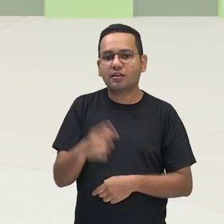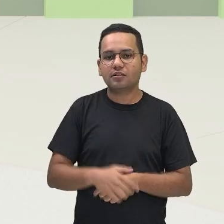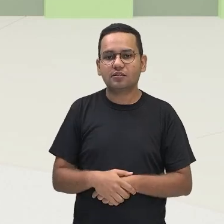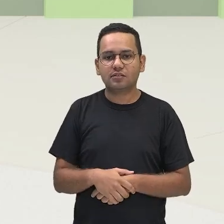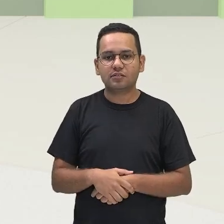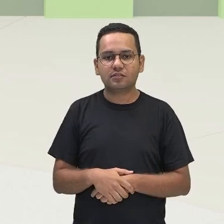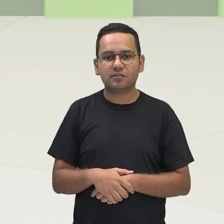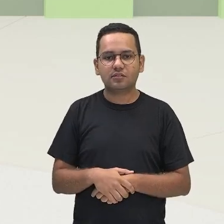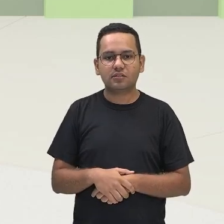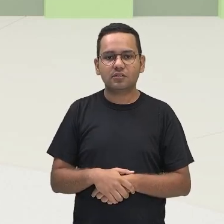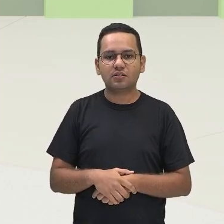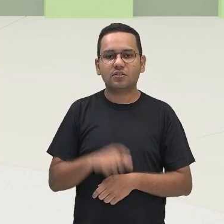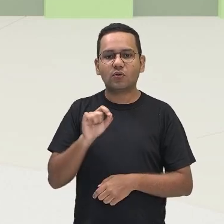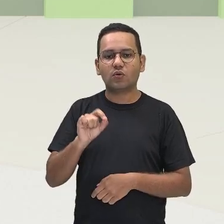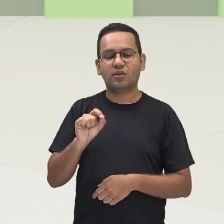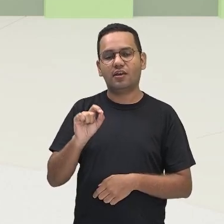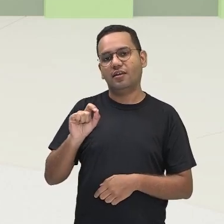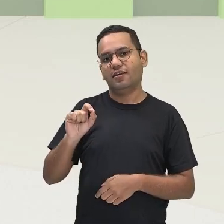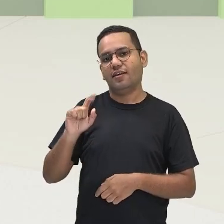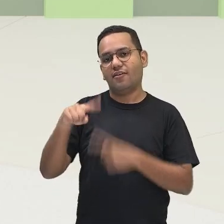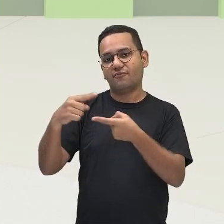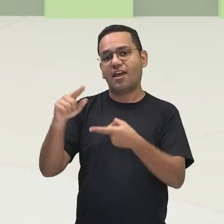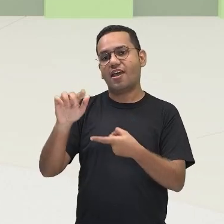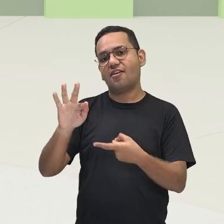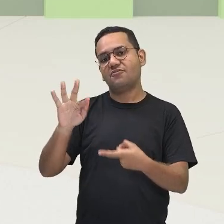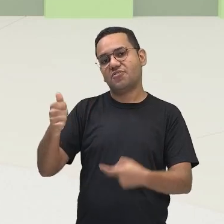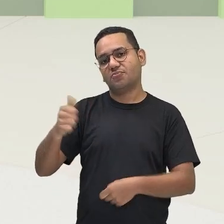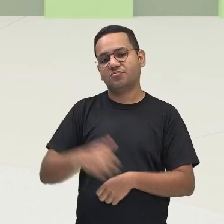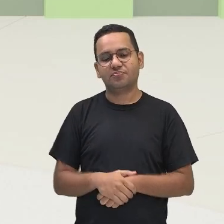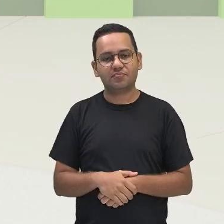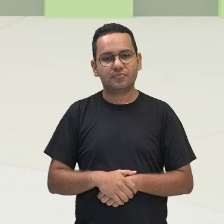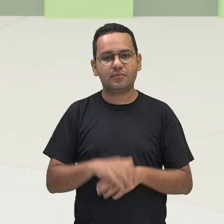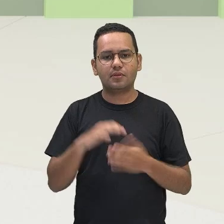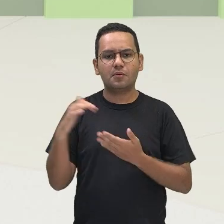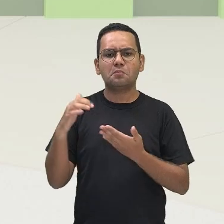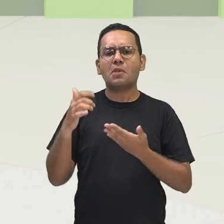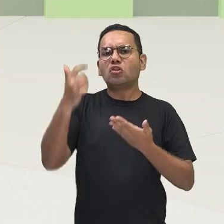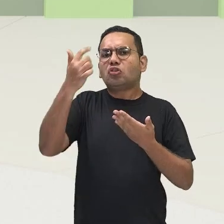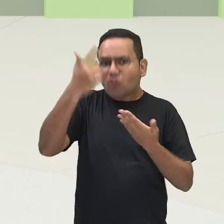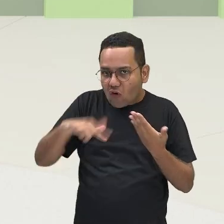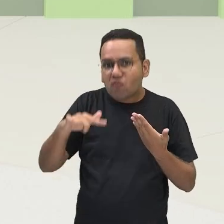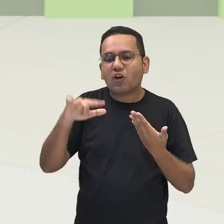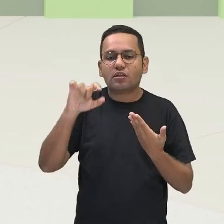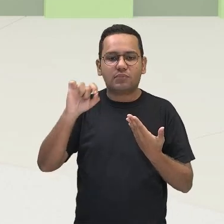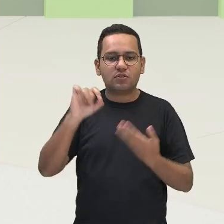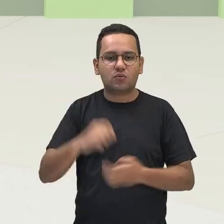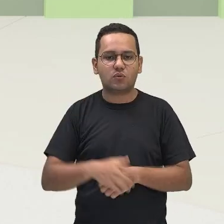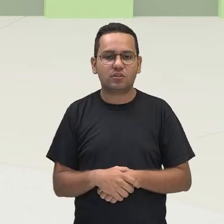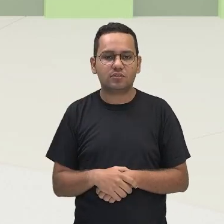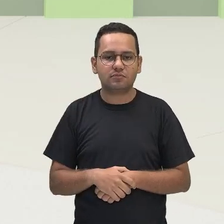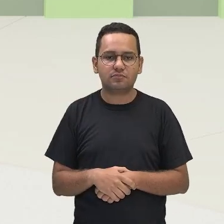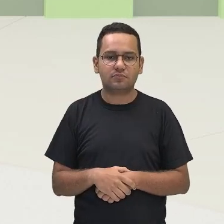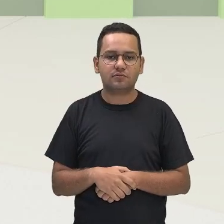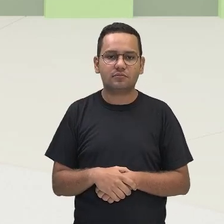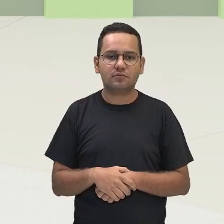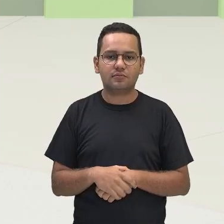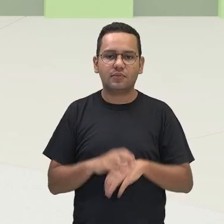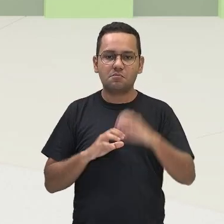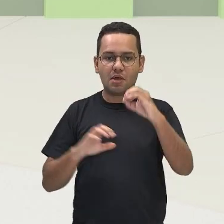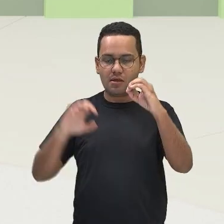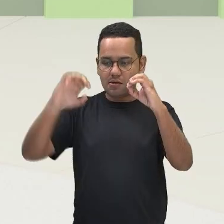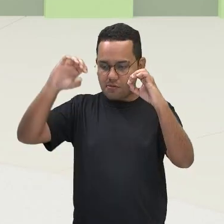chamou de geração F1. Depois ele permitiu que elas se cruzassem, né, se autofecundassem. E aí ele teve